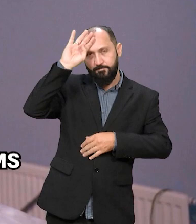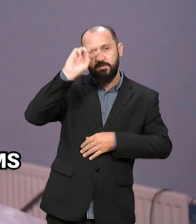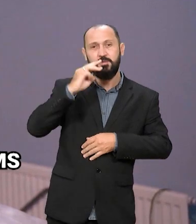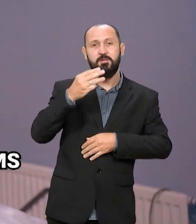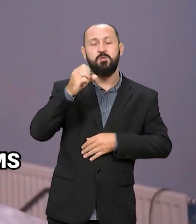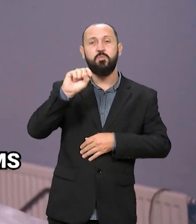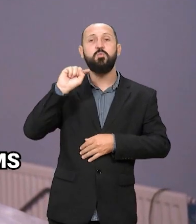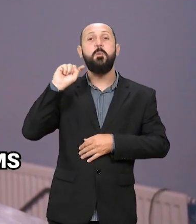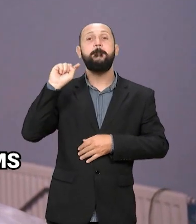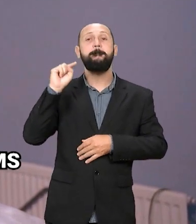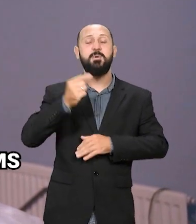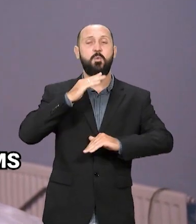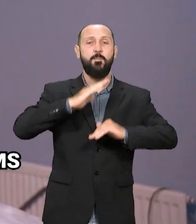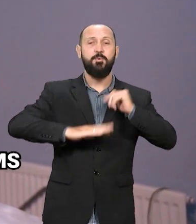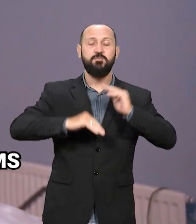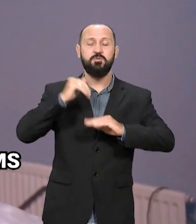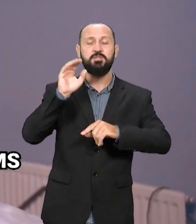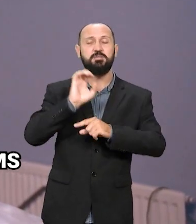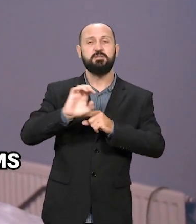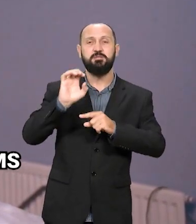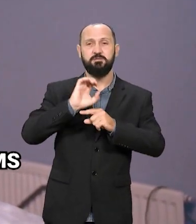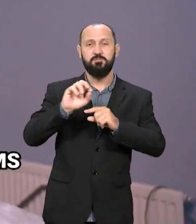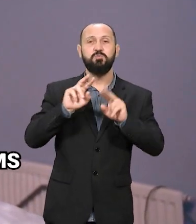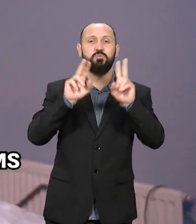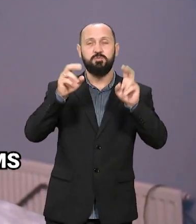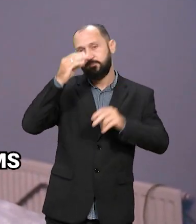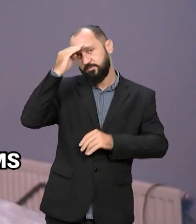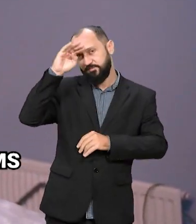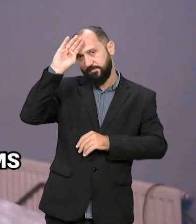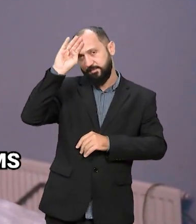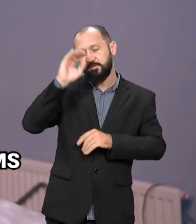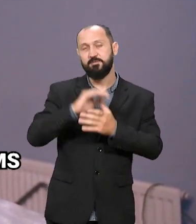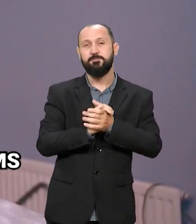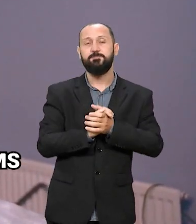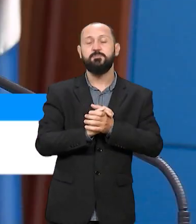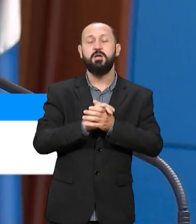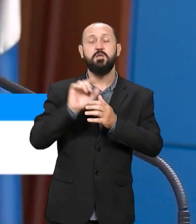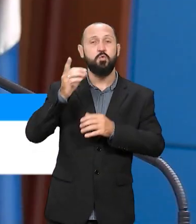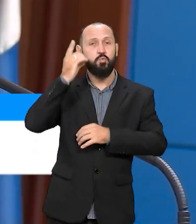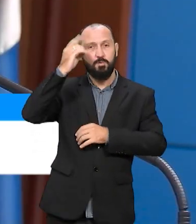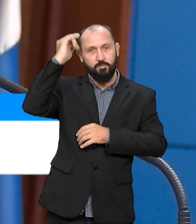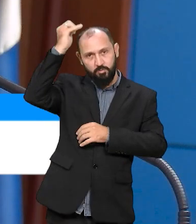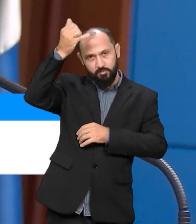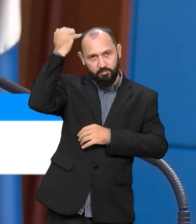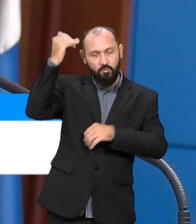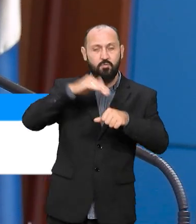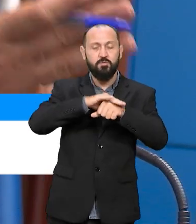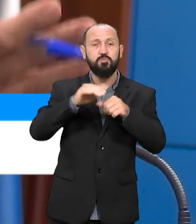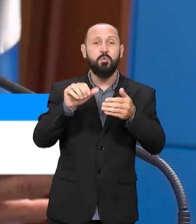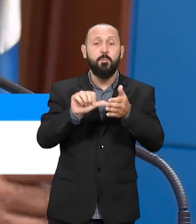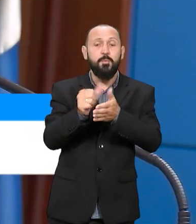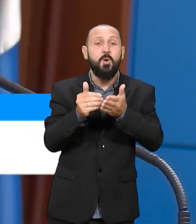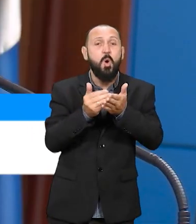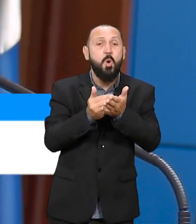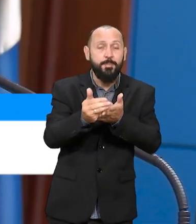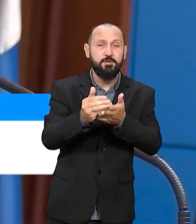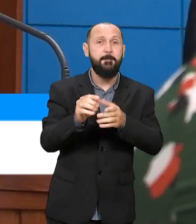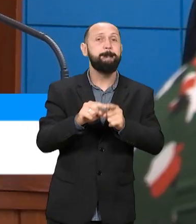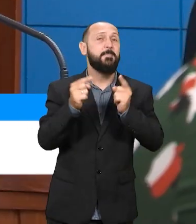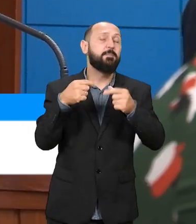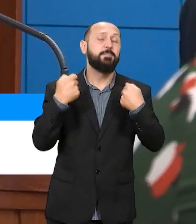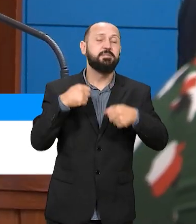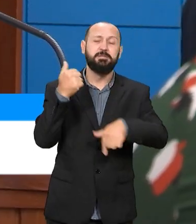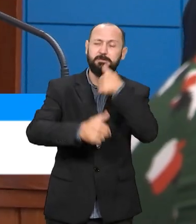há 30.804 servidores públicos estaduais na área de enfermagem e Junior Moc falou que o primeiro passo foi